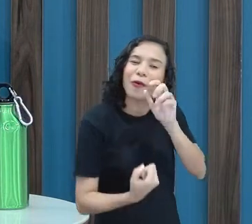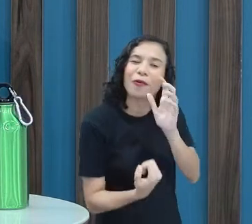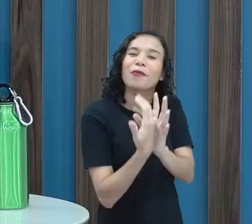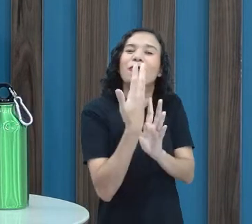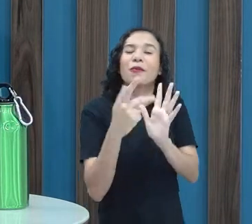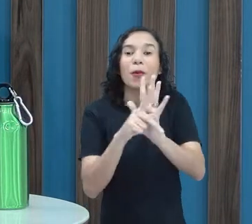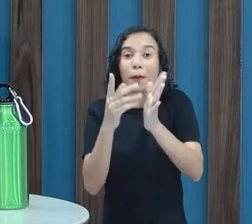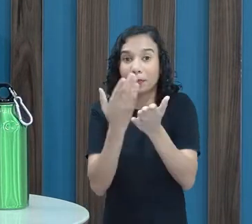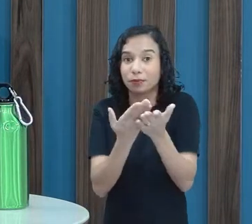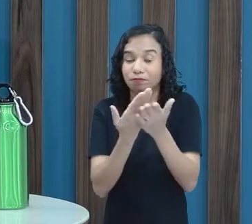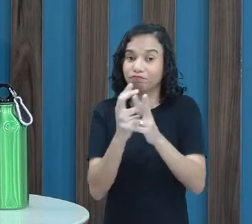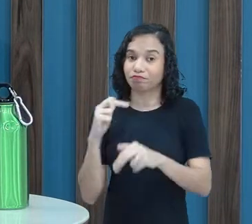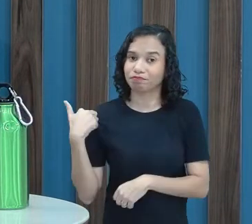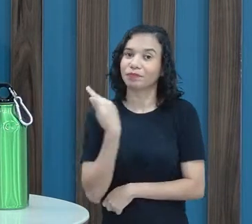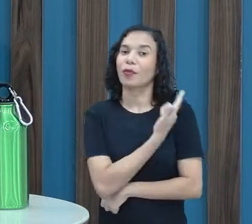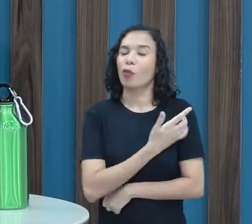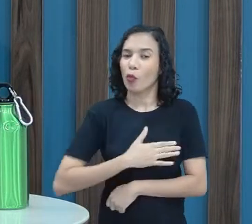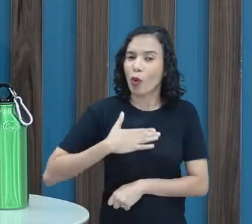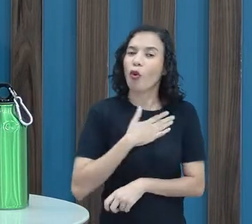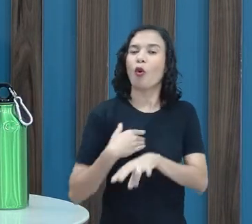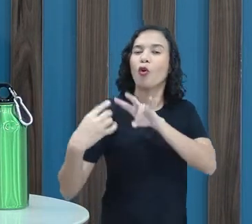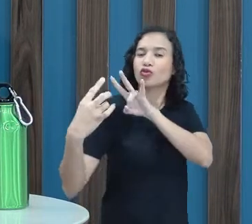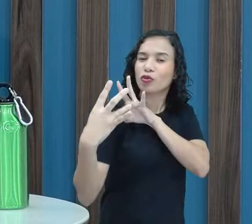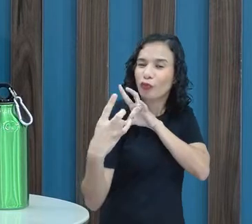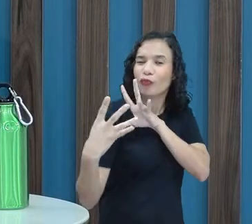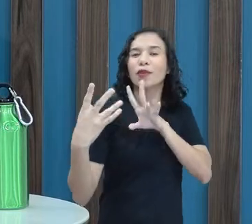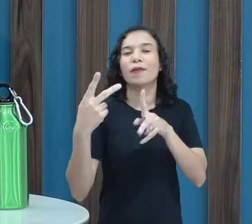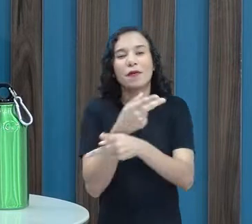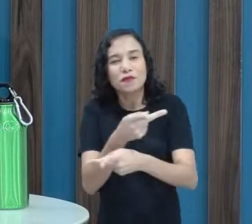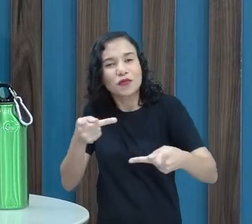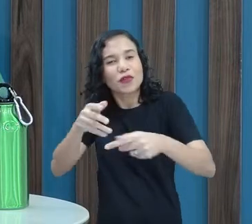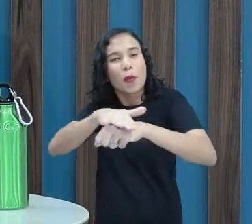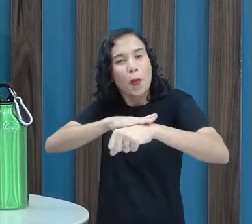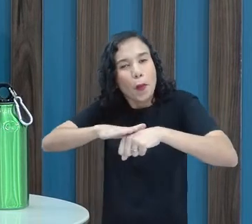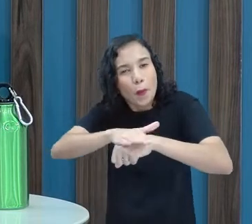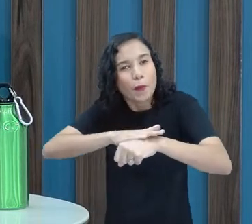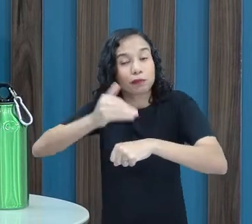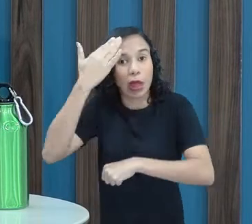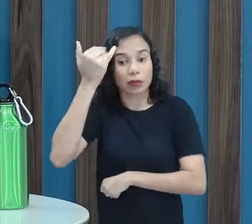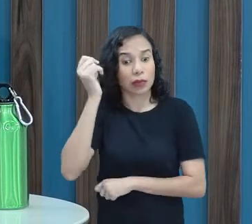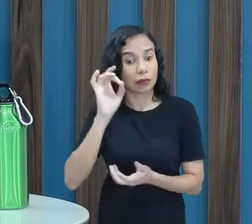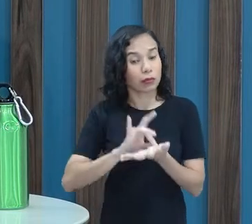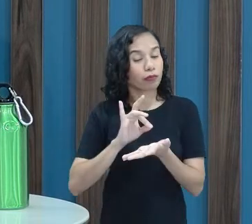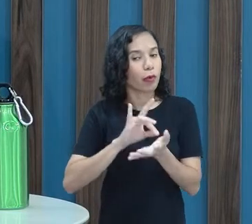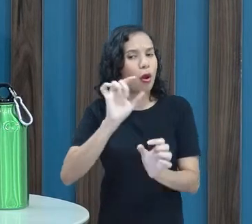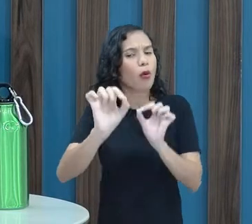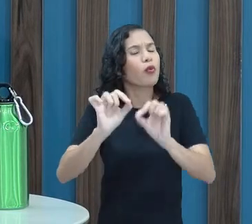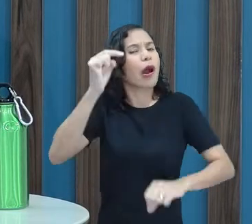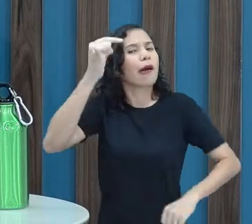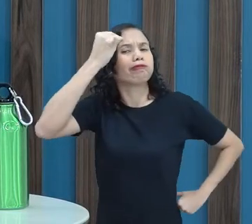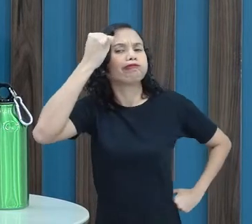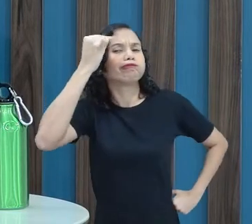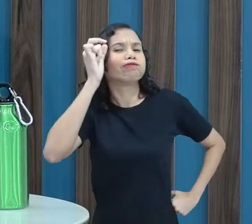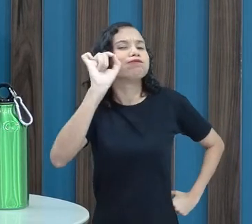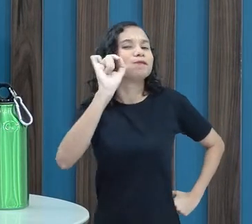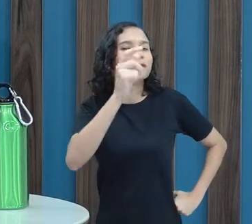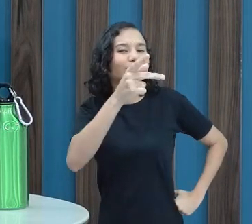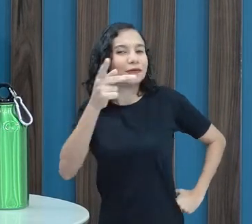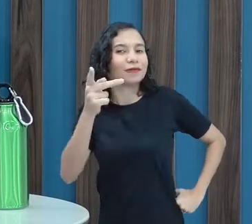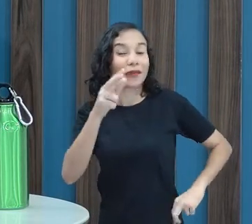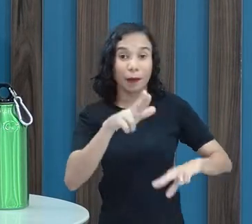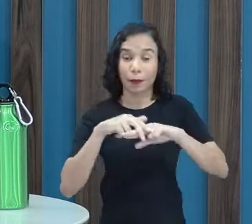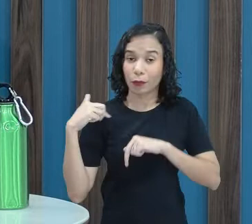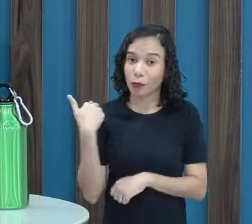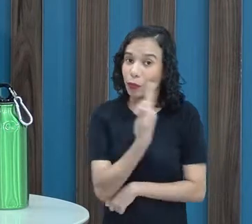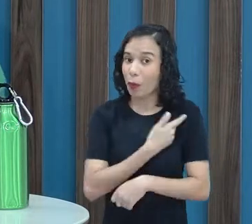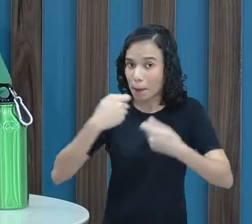a gente gosta de receber o feedback, né? Gosta de conversar, saber o que é que vocês estão achando, até porque a gente